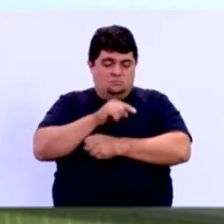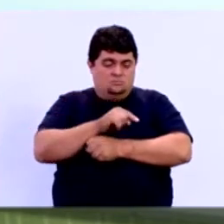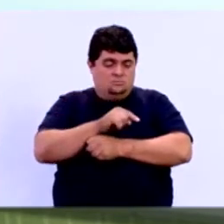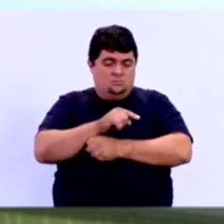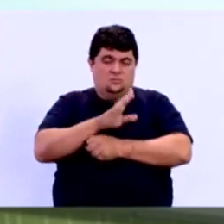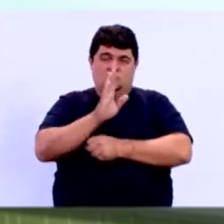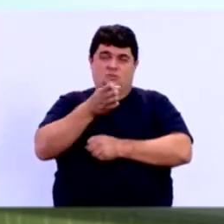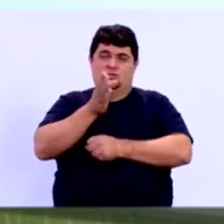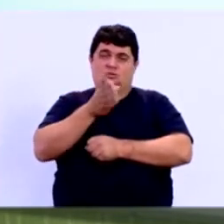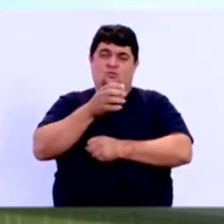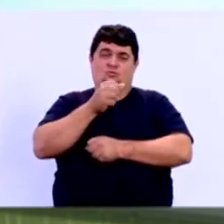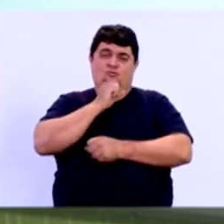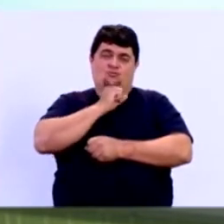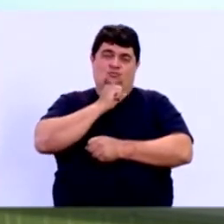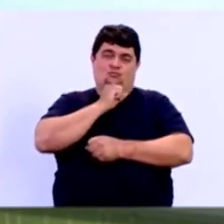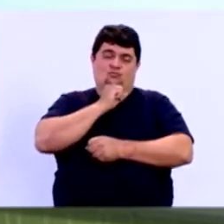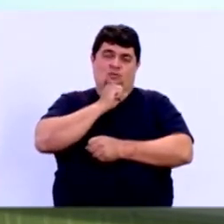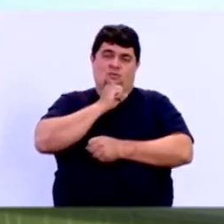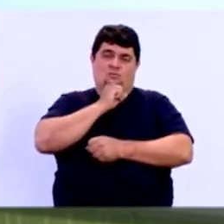não é mais o top de linha.